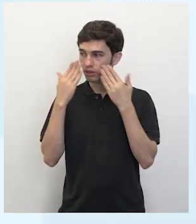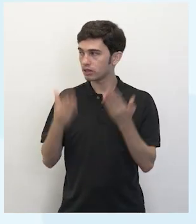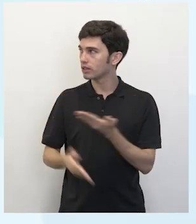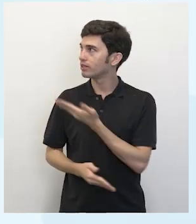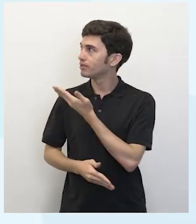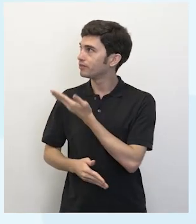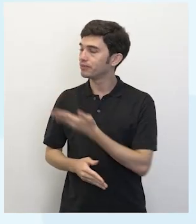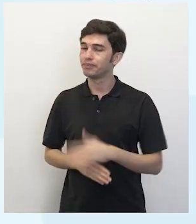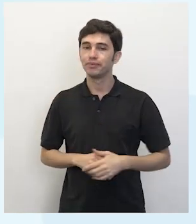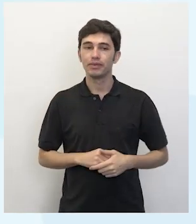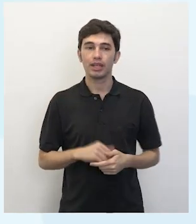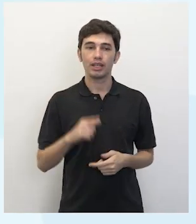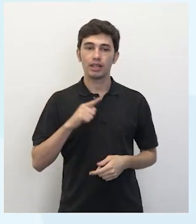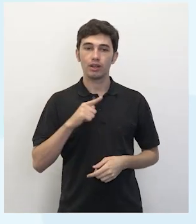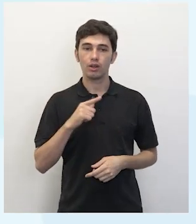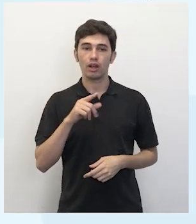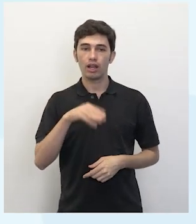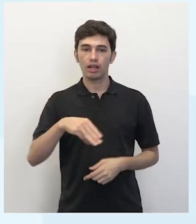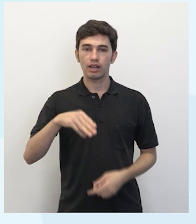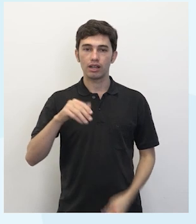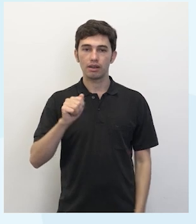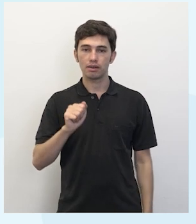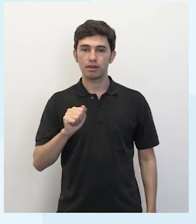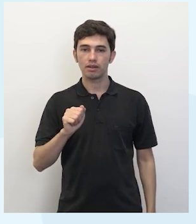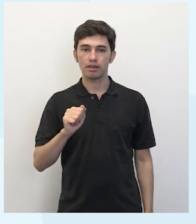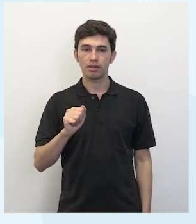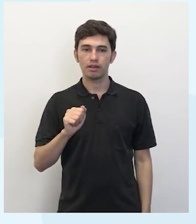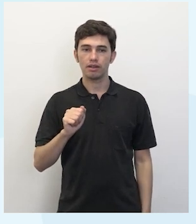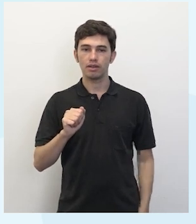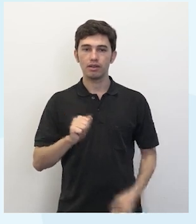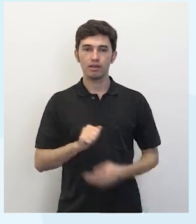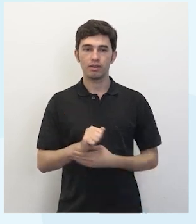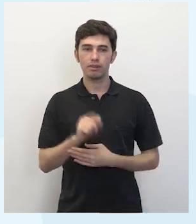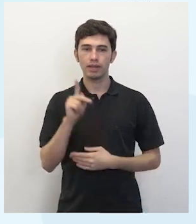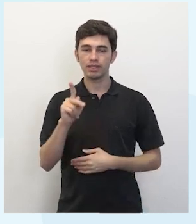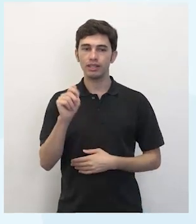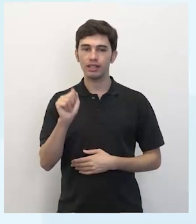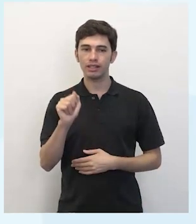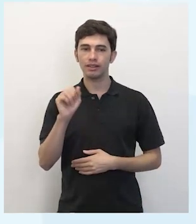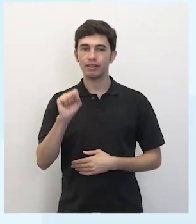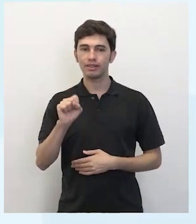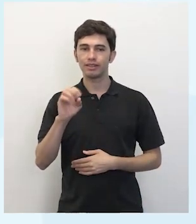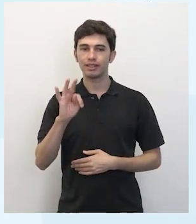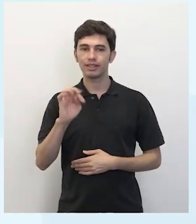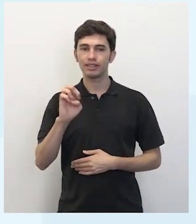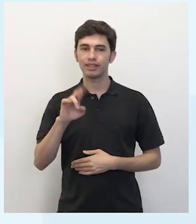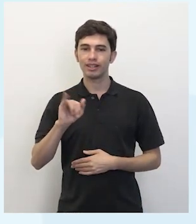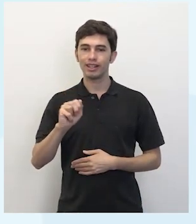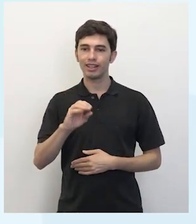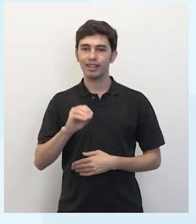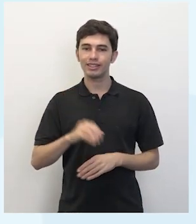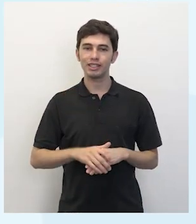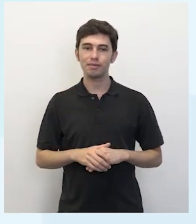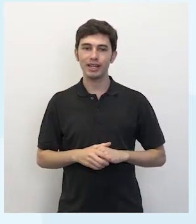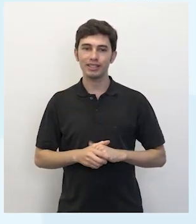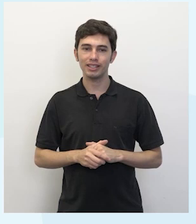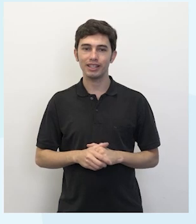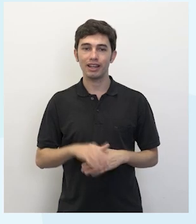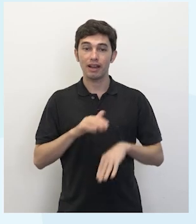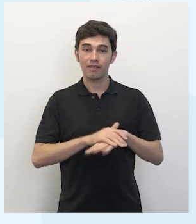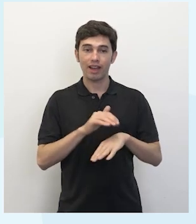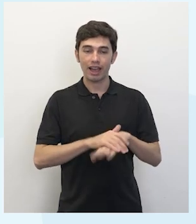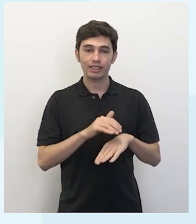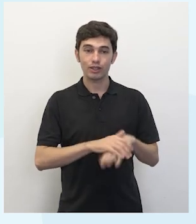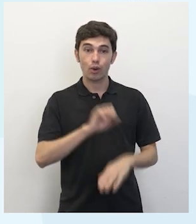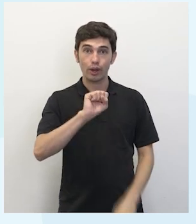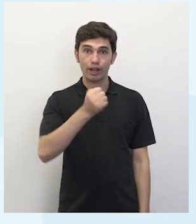Bom, uma pastelaria, ela produz 85 salgadinhos para cada 1 kg de farinha de trigo, ok? Bom,